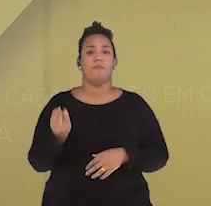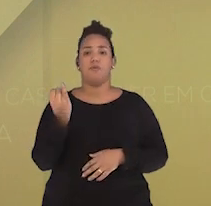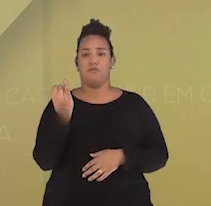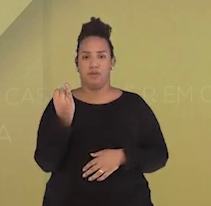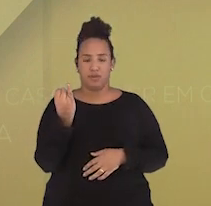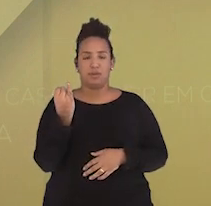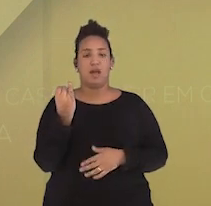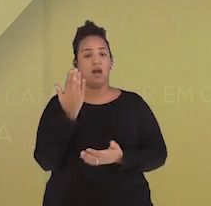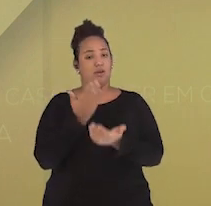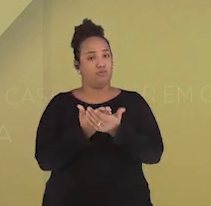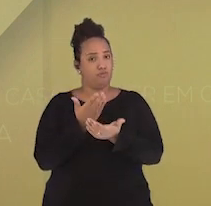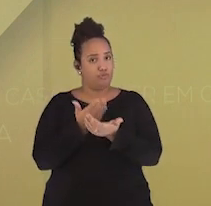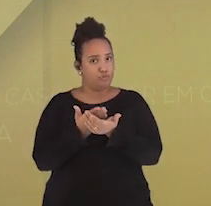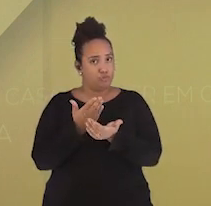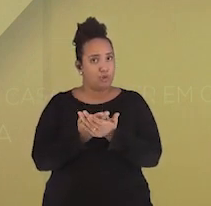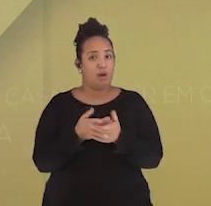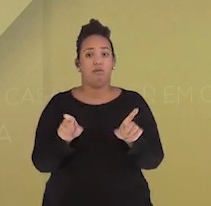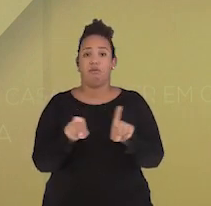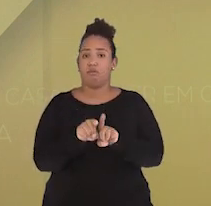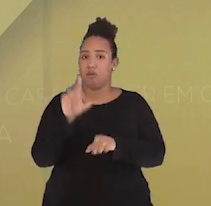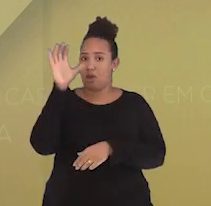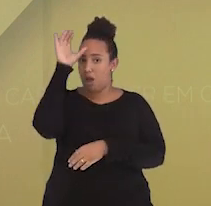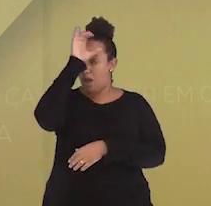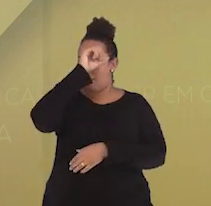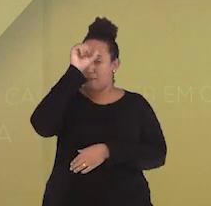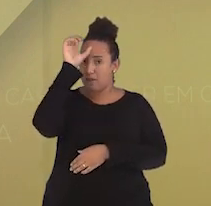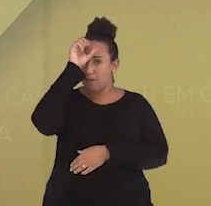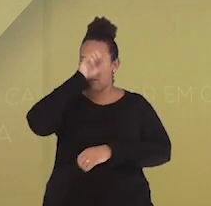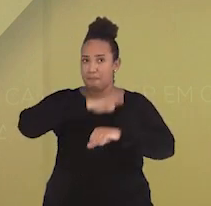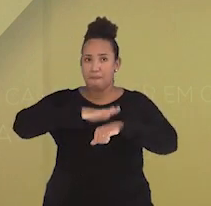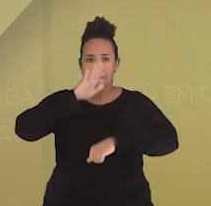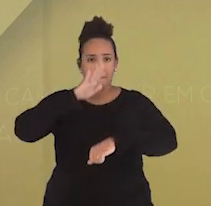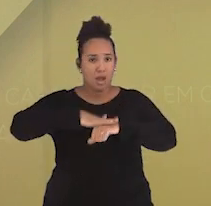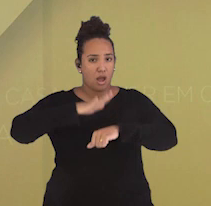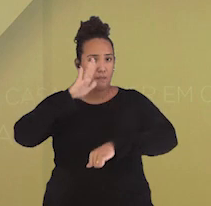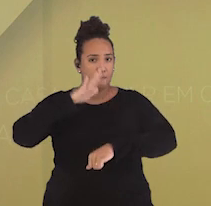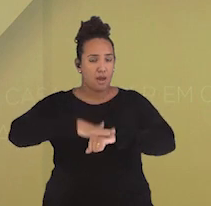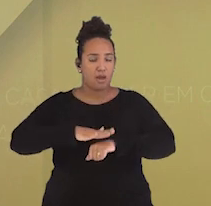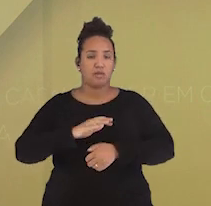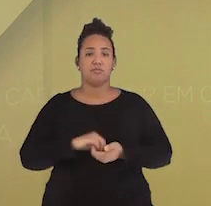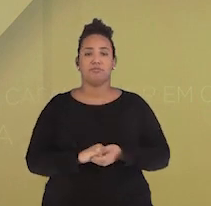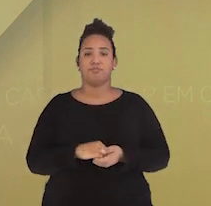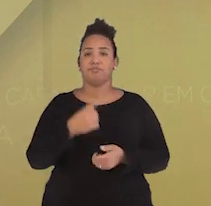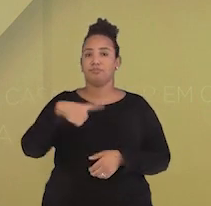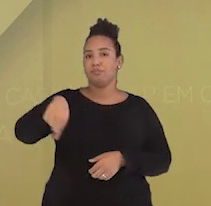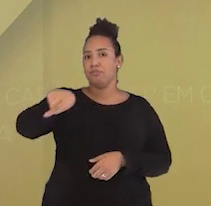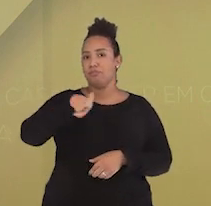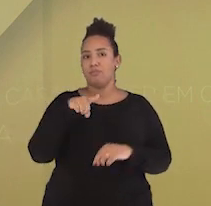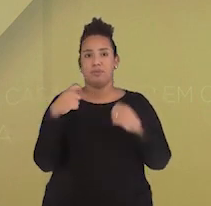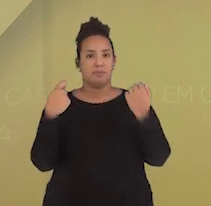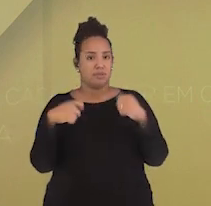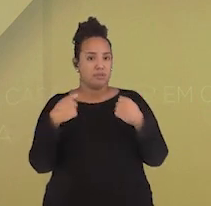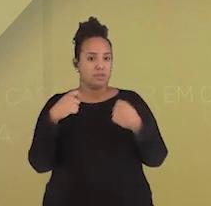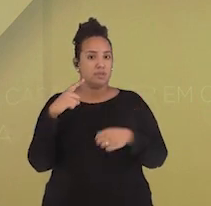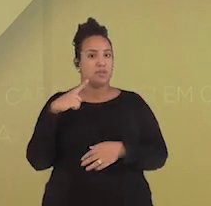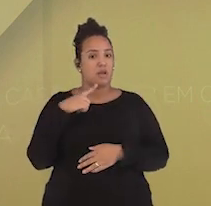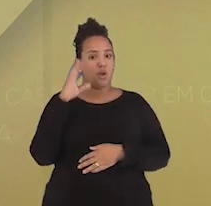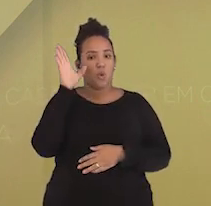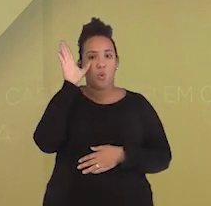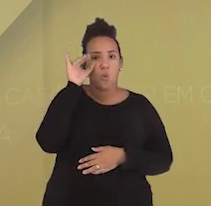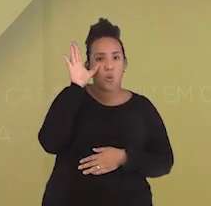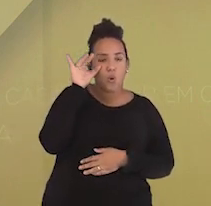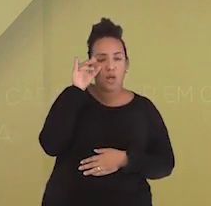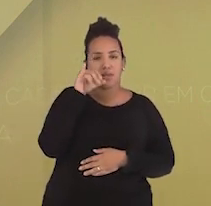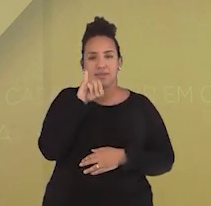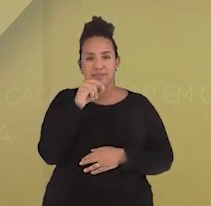de estudar e aprender sempre mais. Precisamos ser curiosos. Quando estiver lendo uma